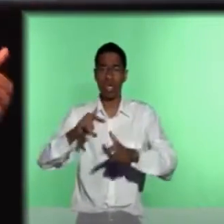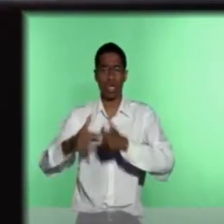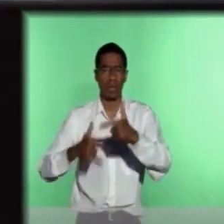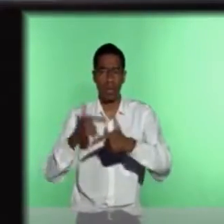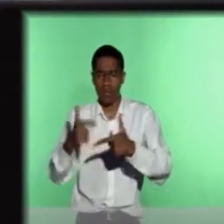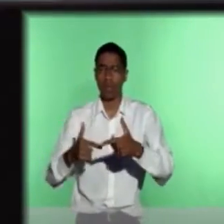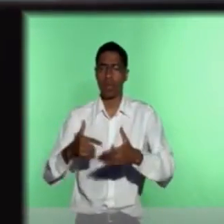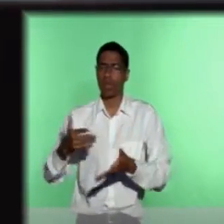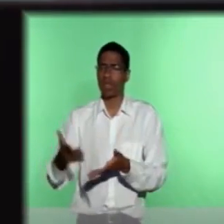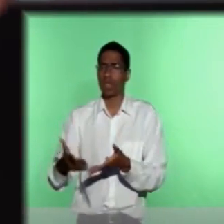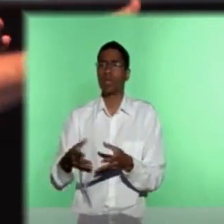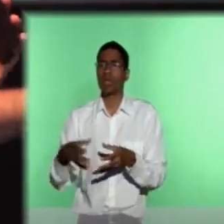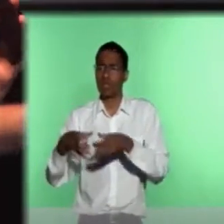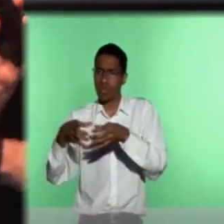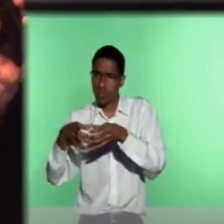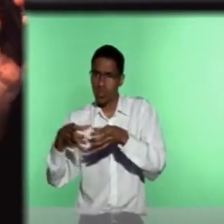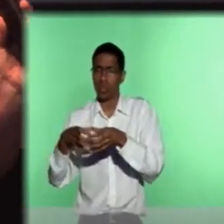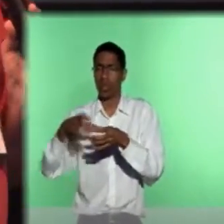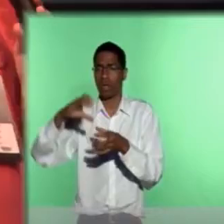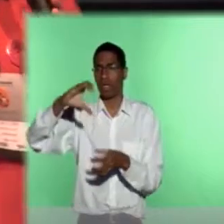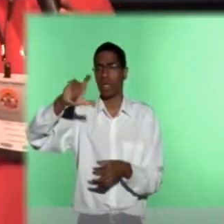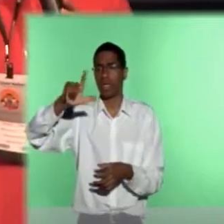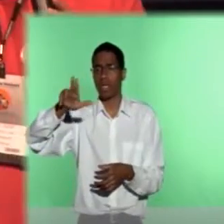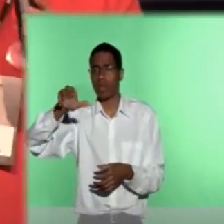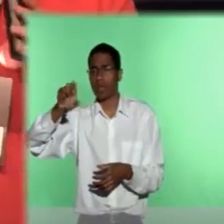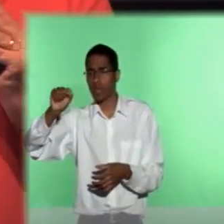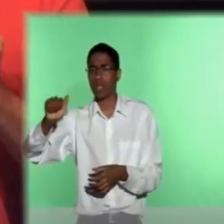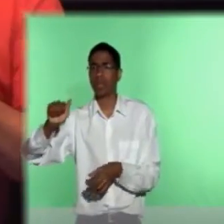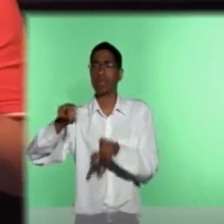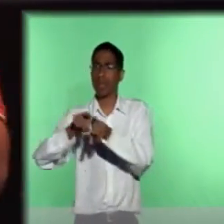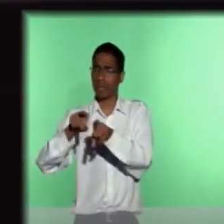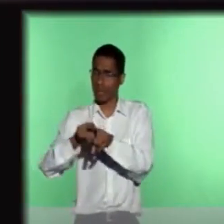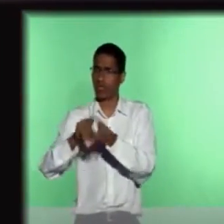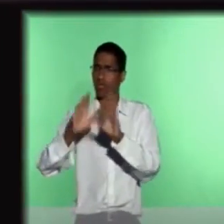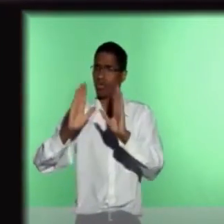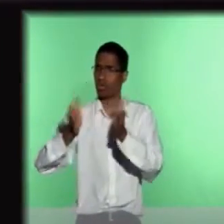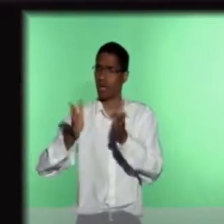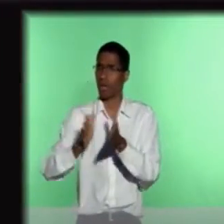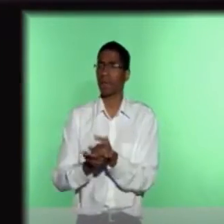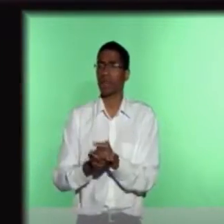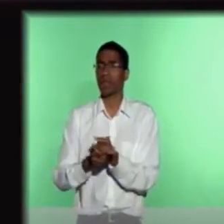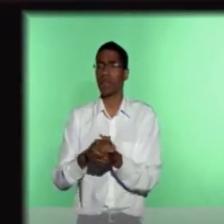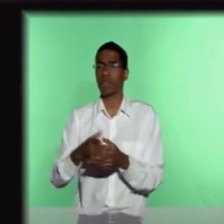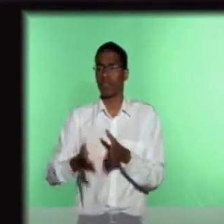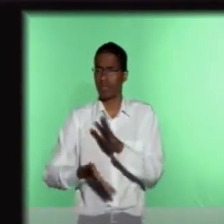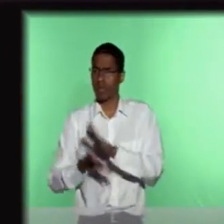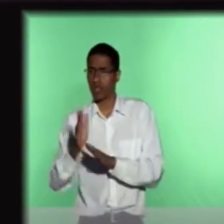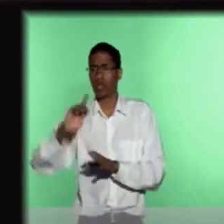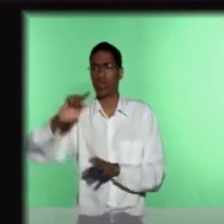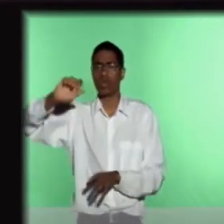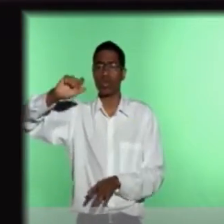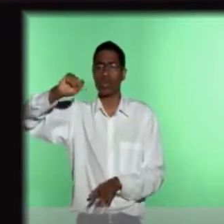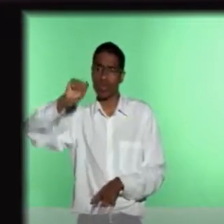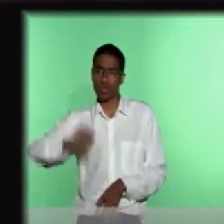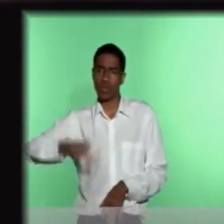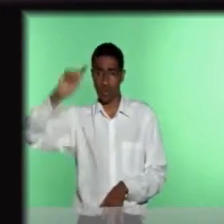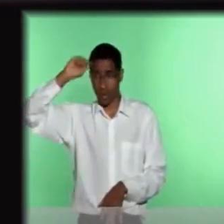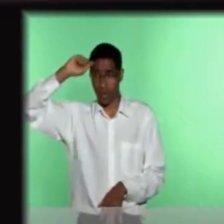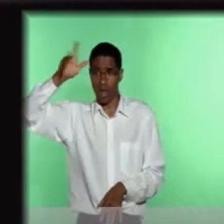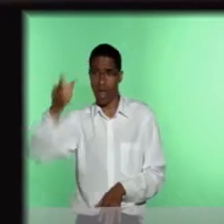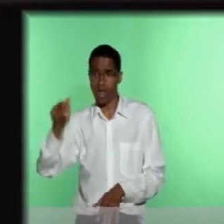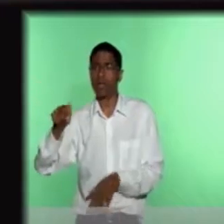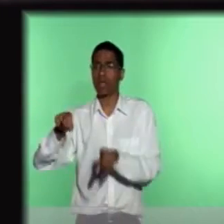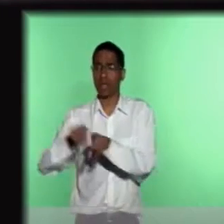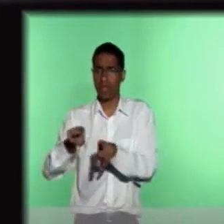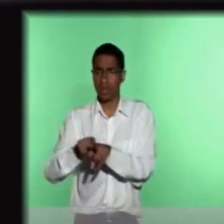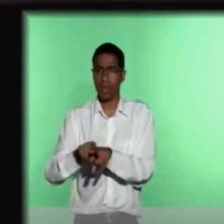teve em Cabo Verde, a Cleusa teve na África do Sul com a gente, Angola,